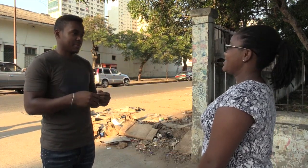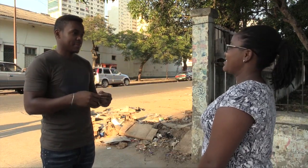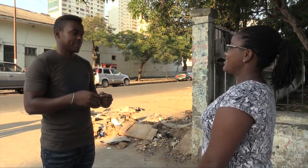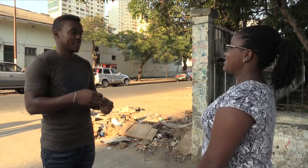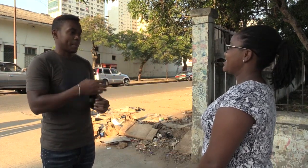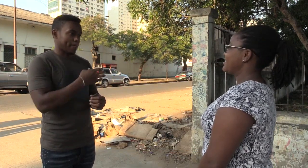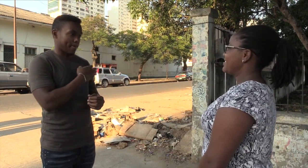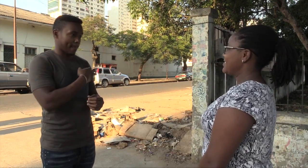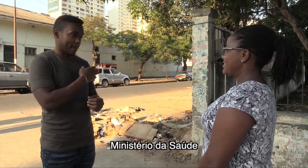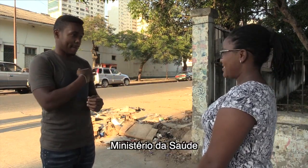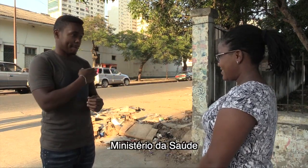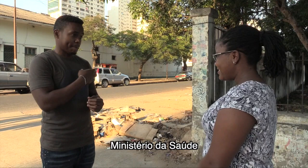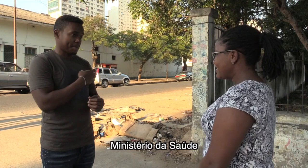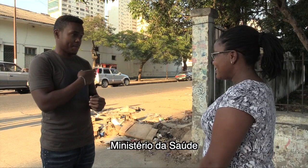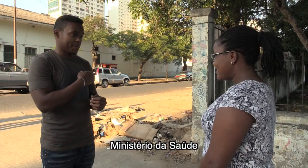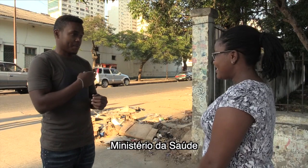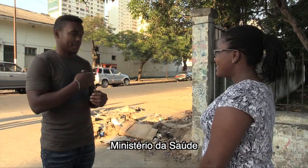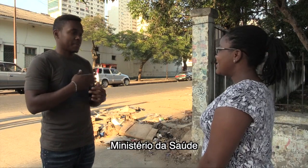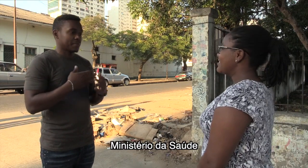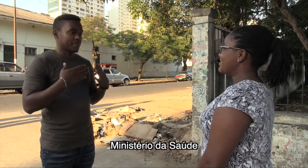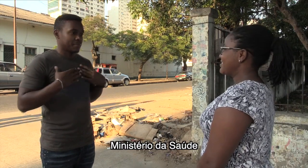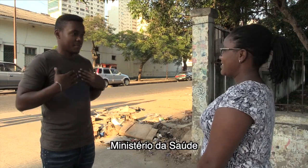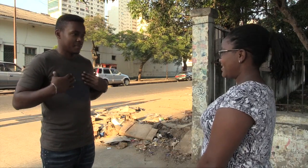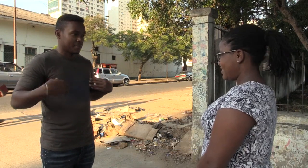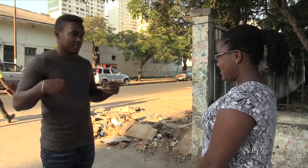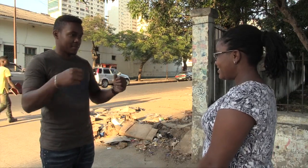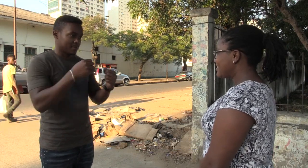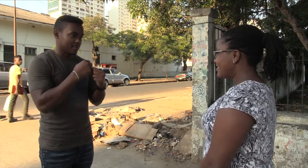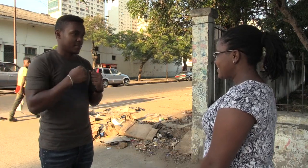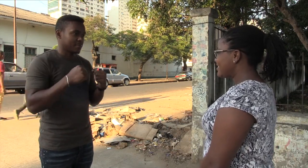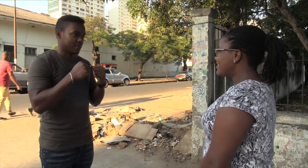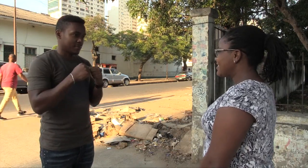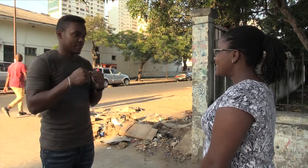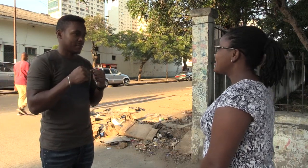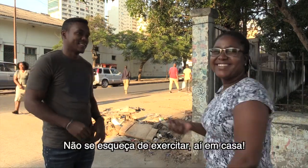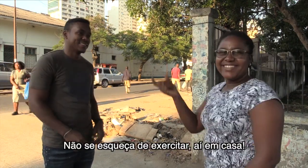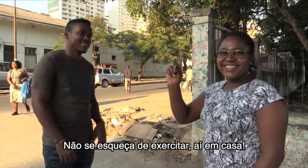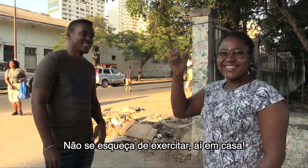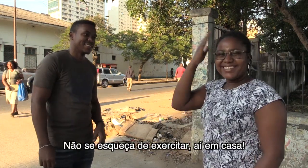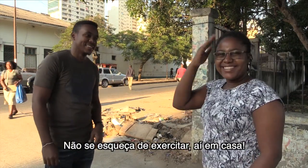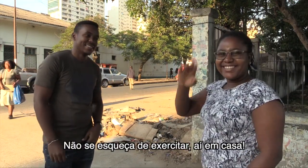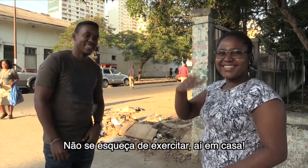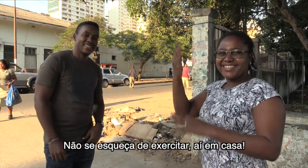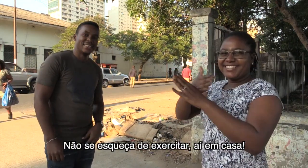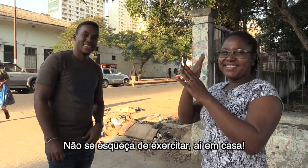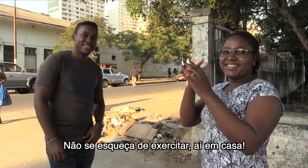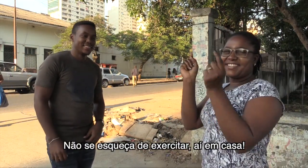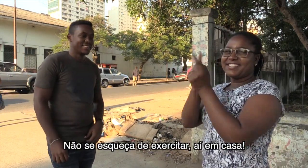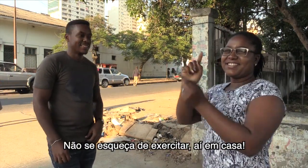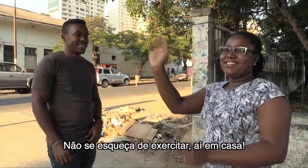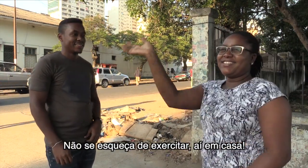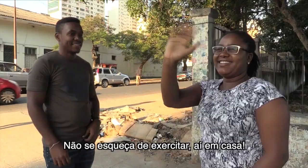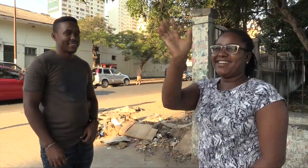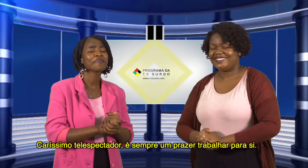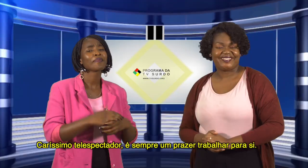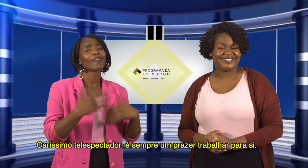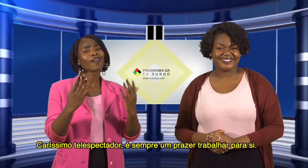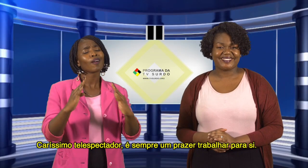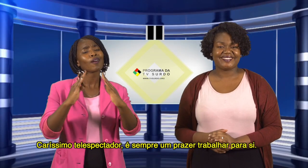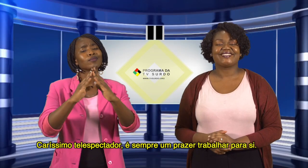o ministério da saúde não esqueça de exercitar a em